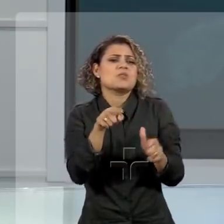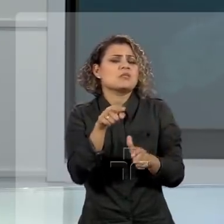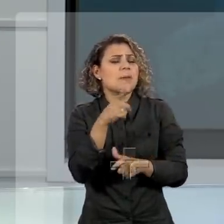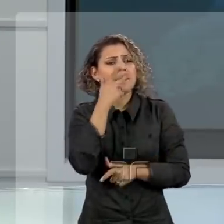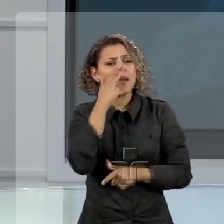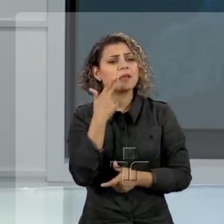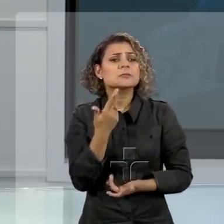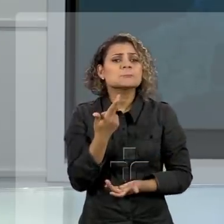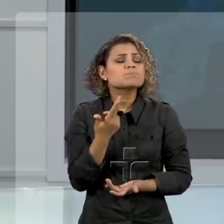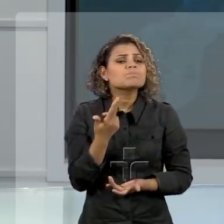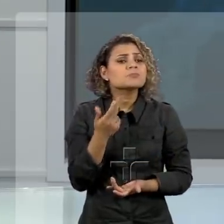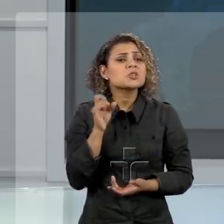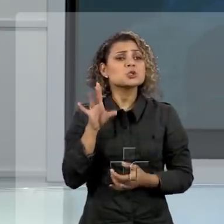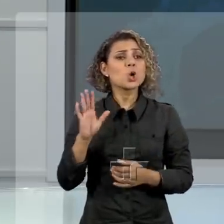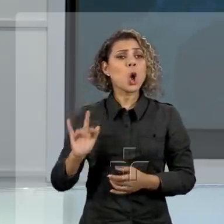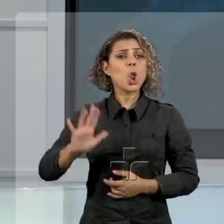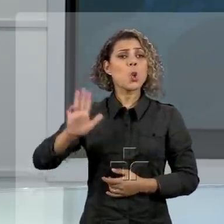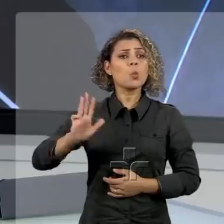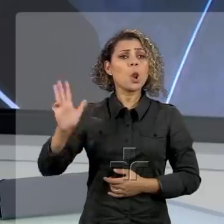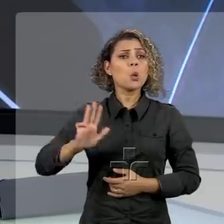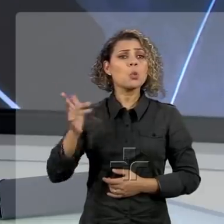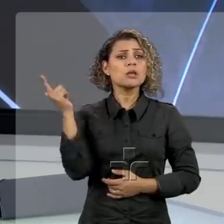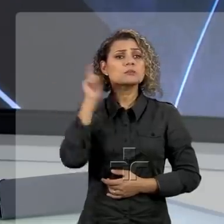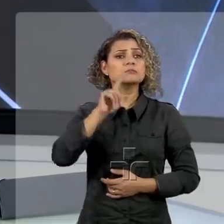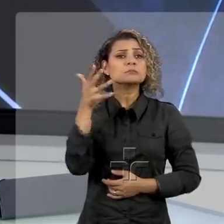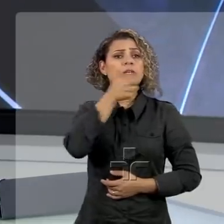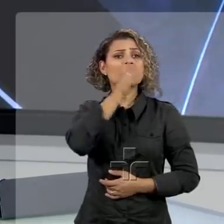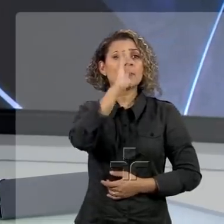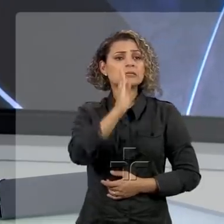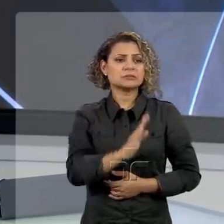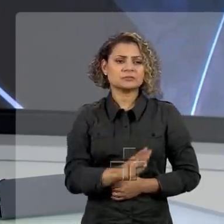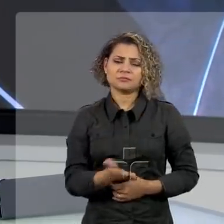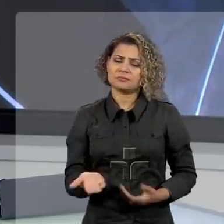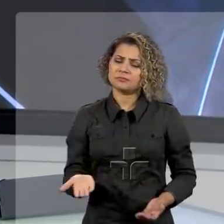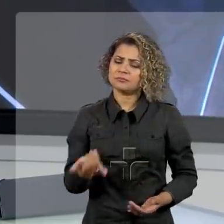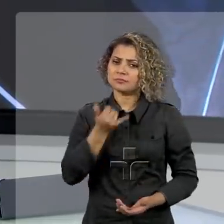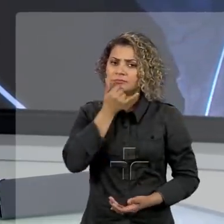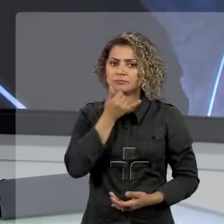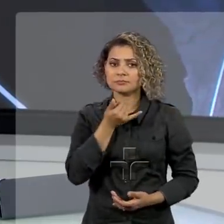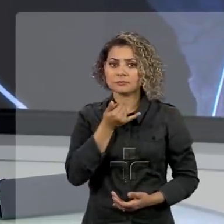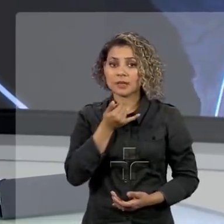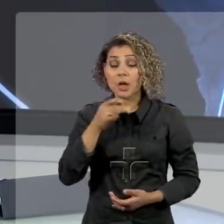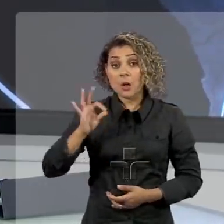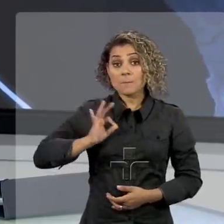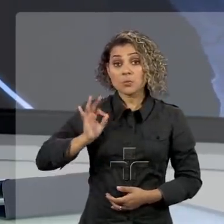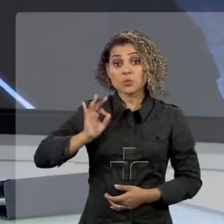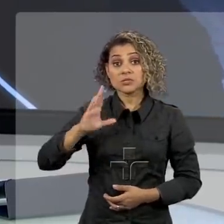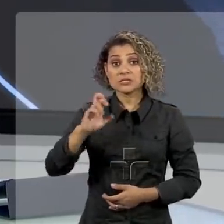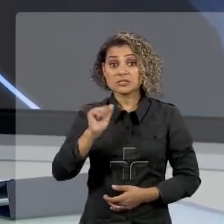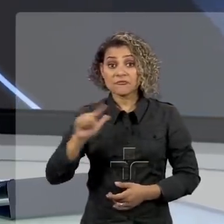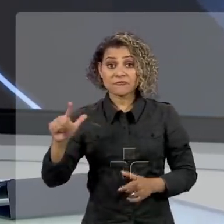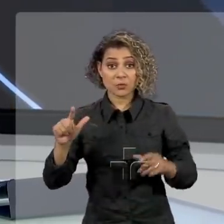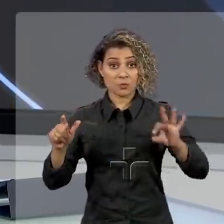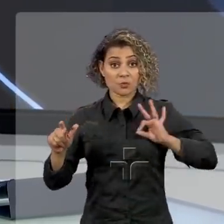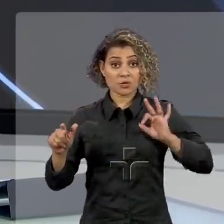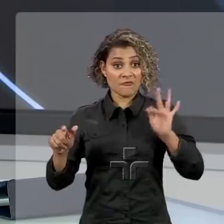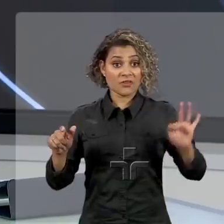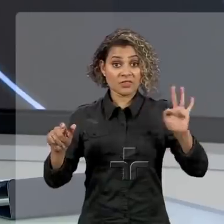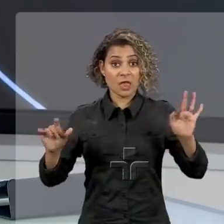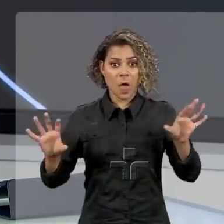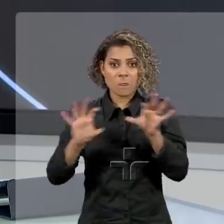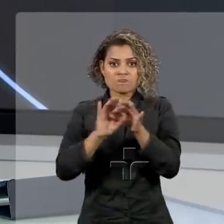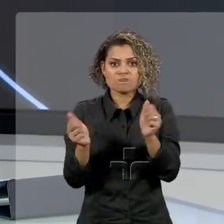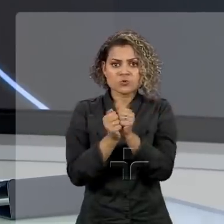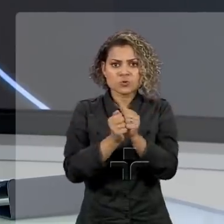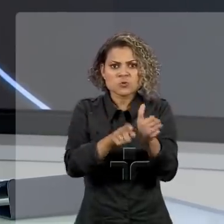uma saída que não seja Lula. A Polícia Civil de São Paulo e a Polícia Federal procuram uma quadrilha que